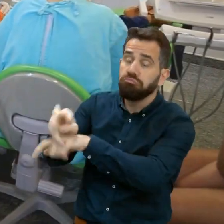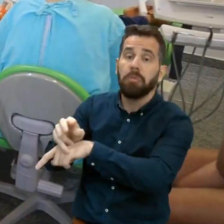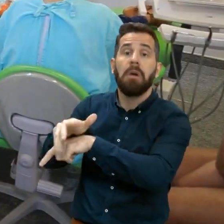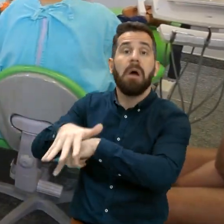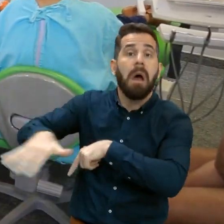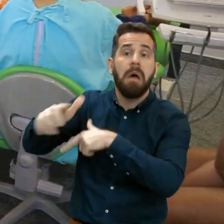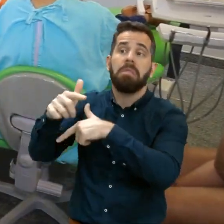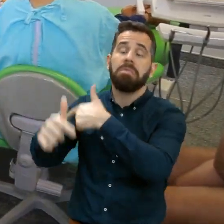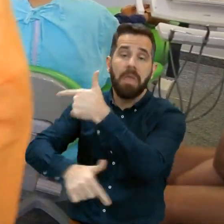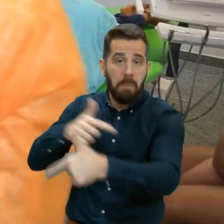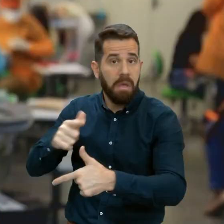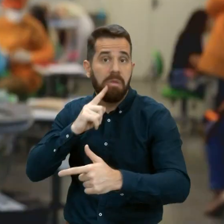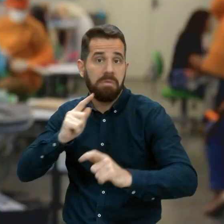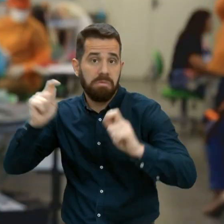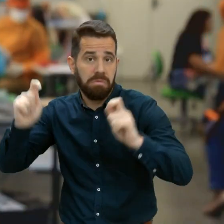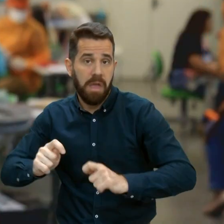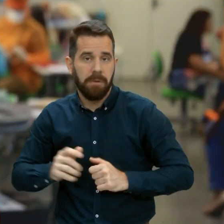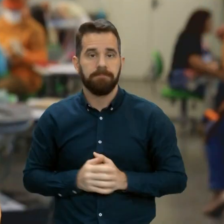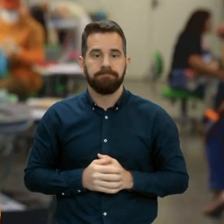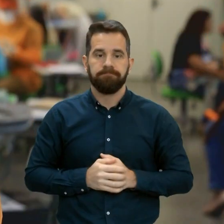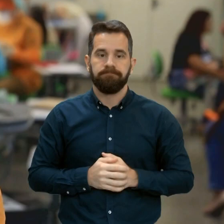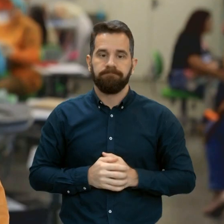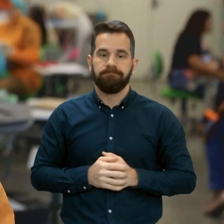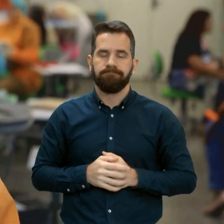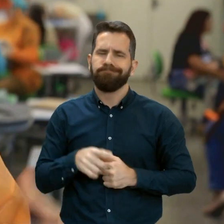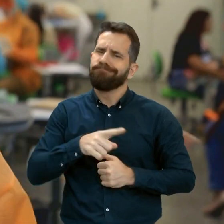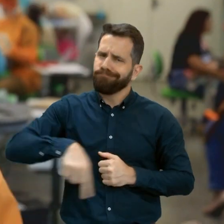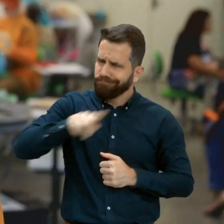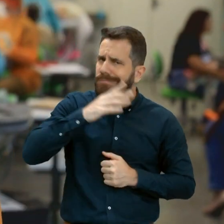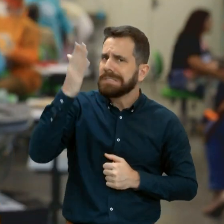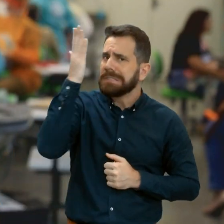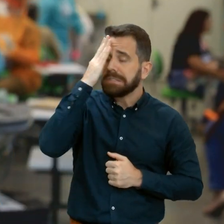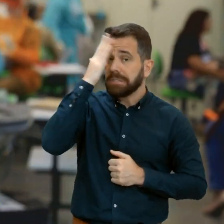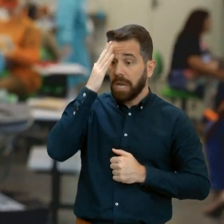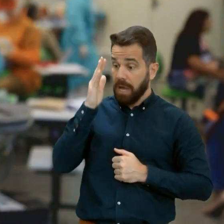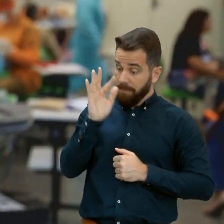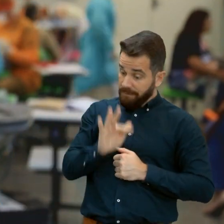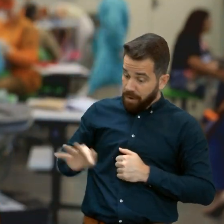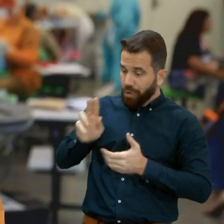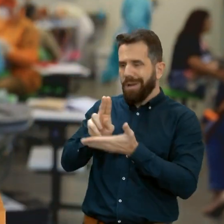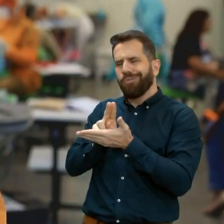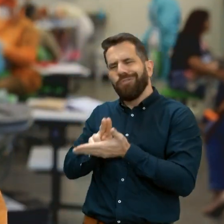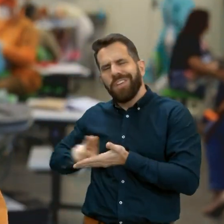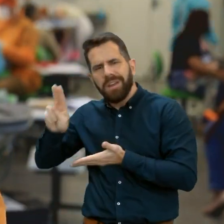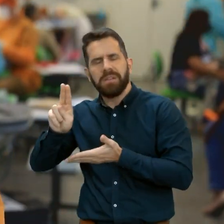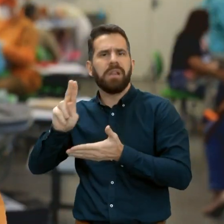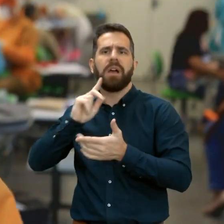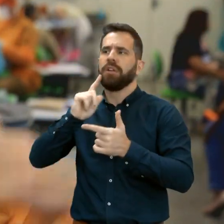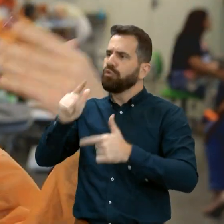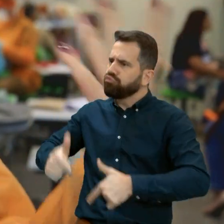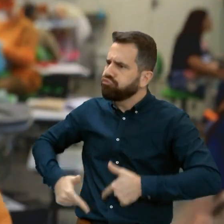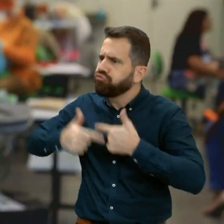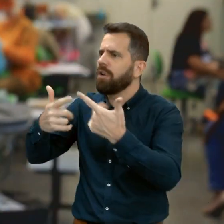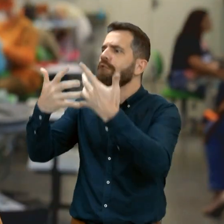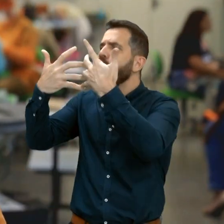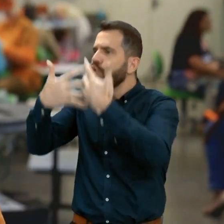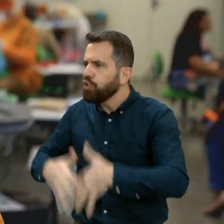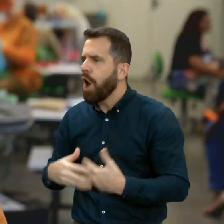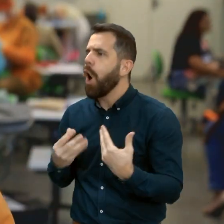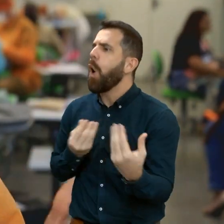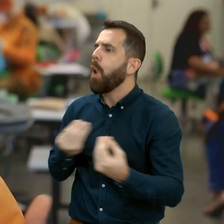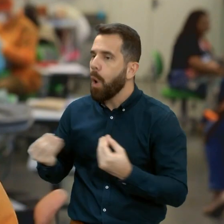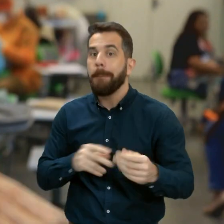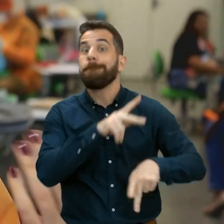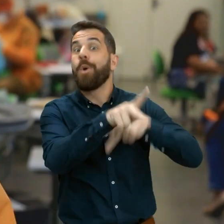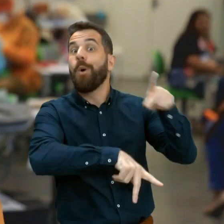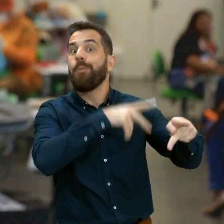da ortodontia. Bom, a gente sabe que a universidade, ela não funciona sem a população, né? O nosso objetivo é sempre estar cada vez mais